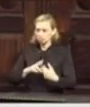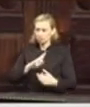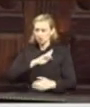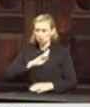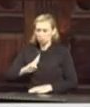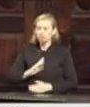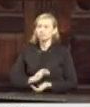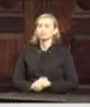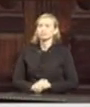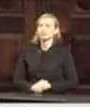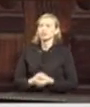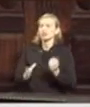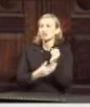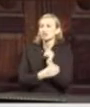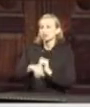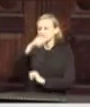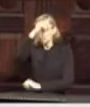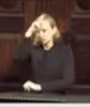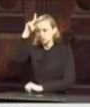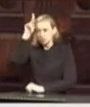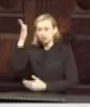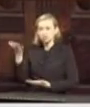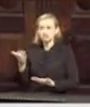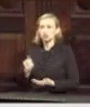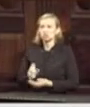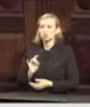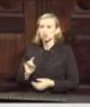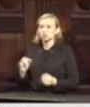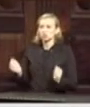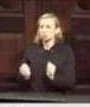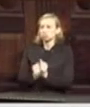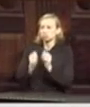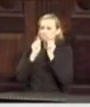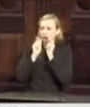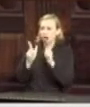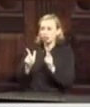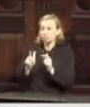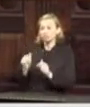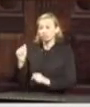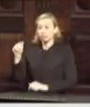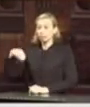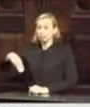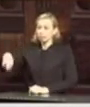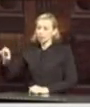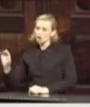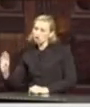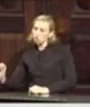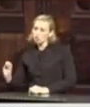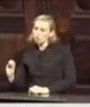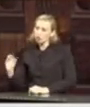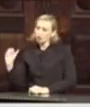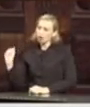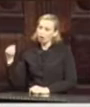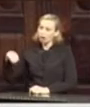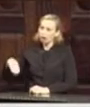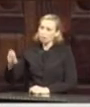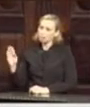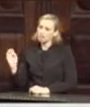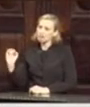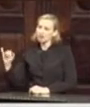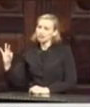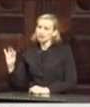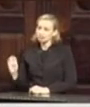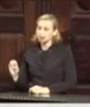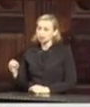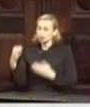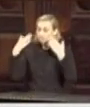segurança, ela quer dizer respeito ao orçamento da onde? Do meio ambiente. É aí que a gente chega no debate